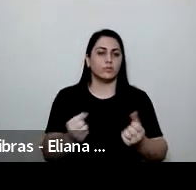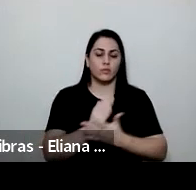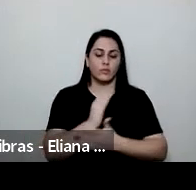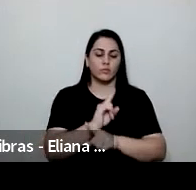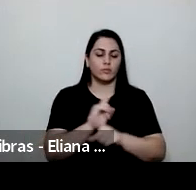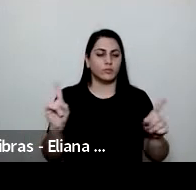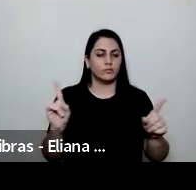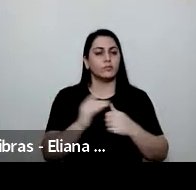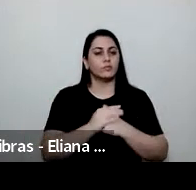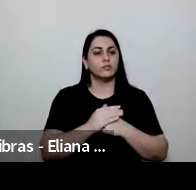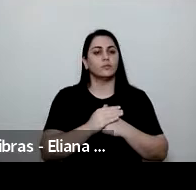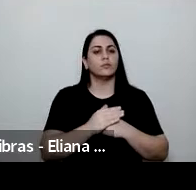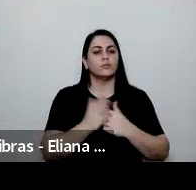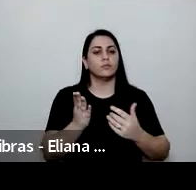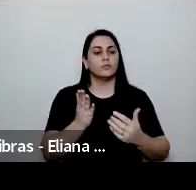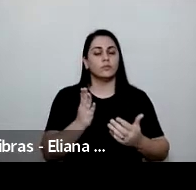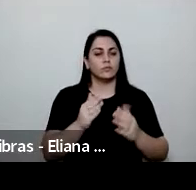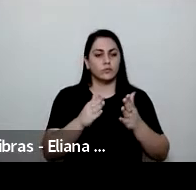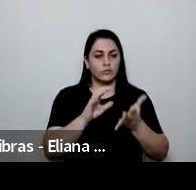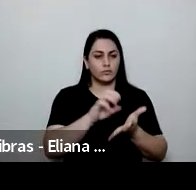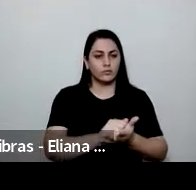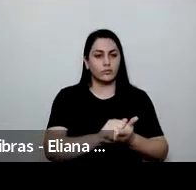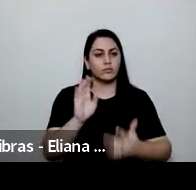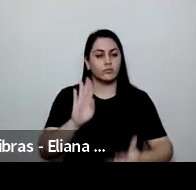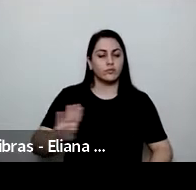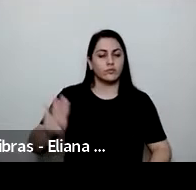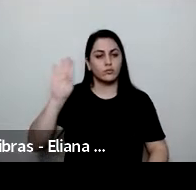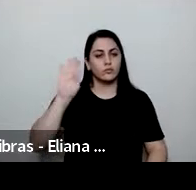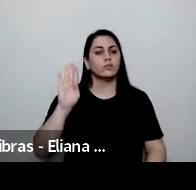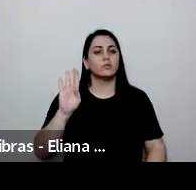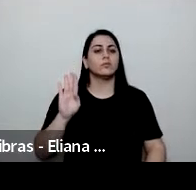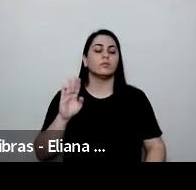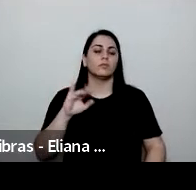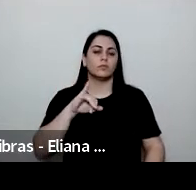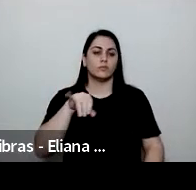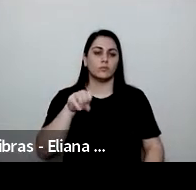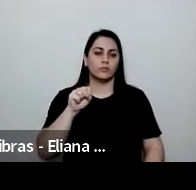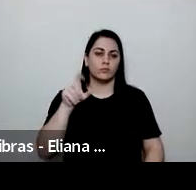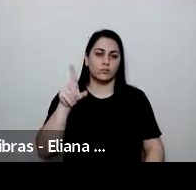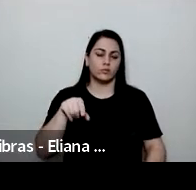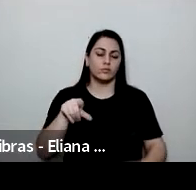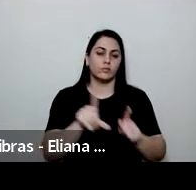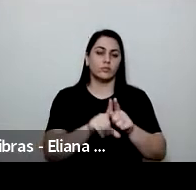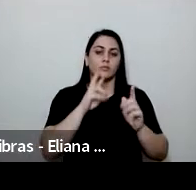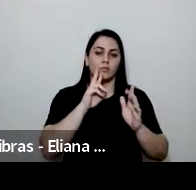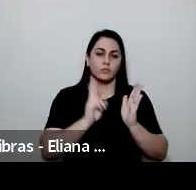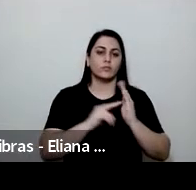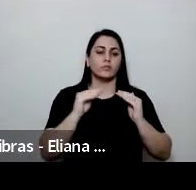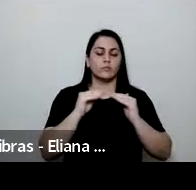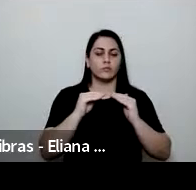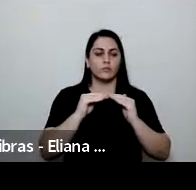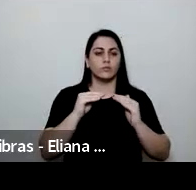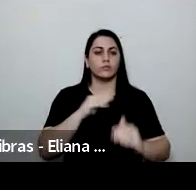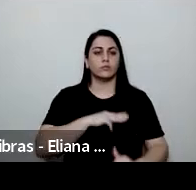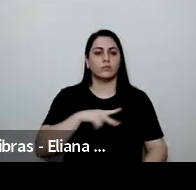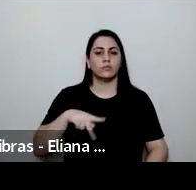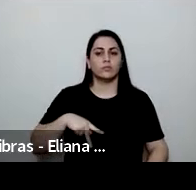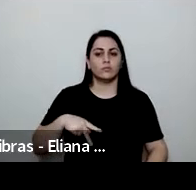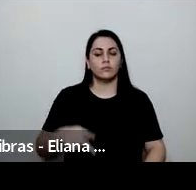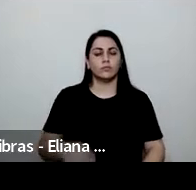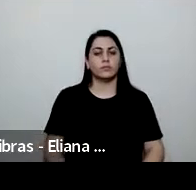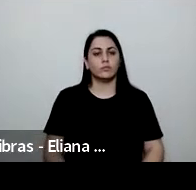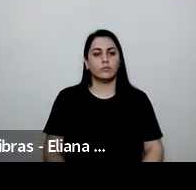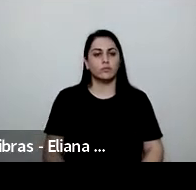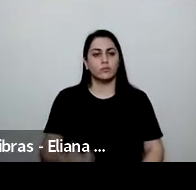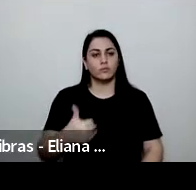de José Ribamar Sousa Soeiro nos termos do voto da relatora e de acordo com o parecer do Ministério Público eleitoral o